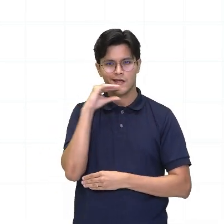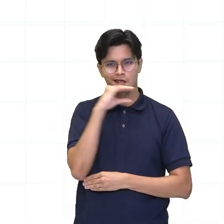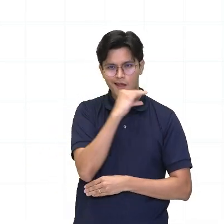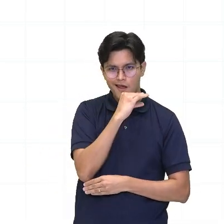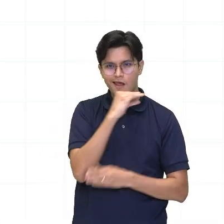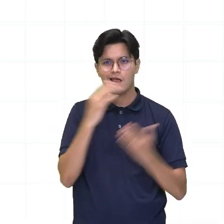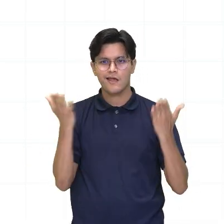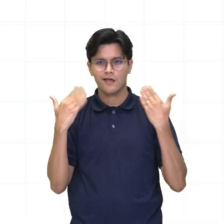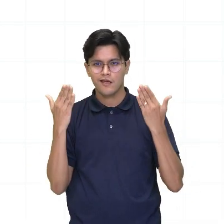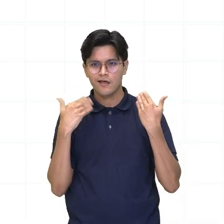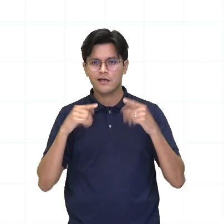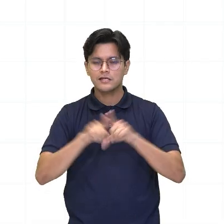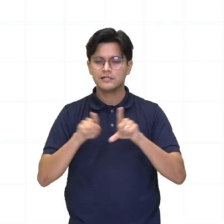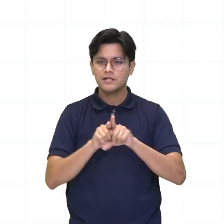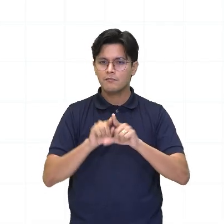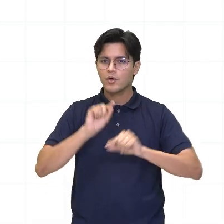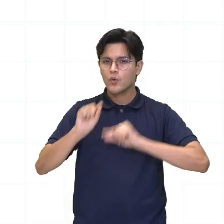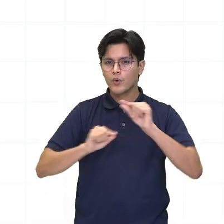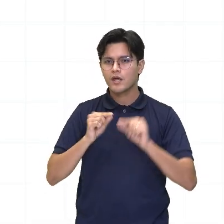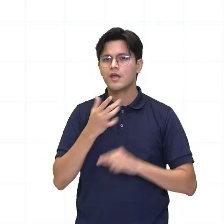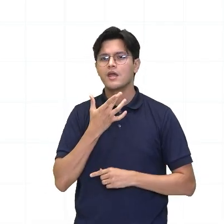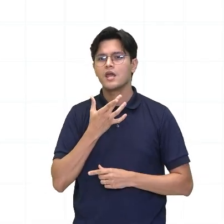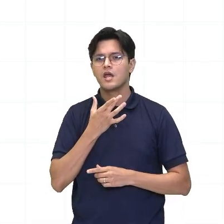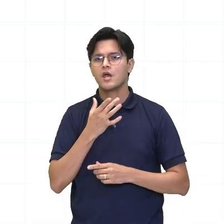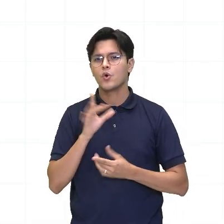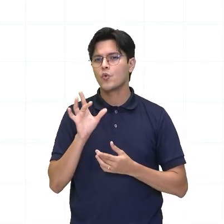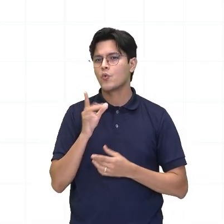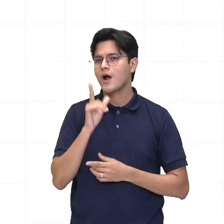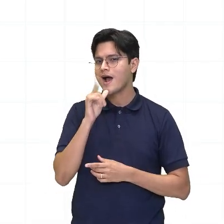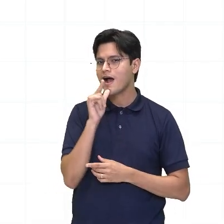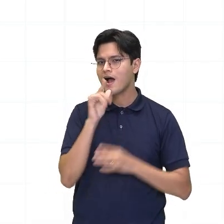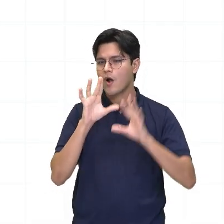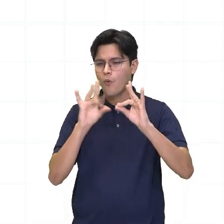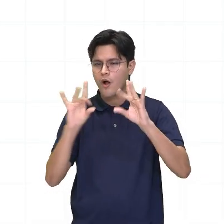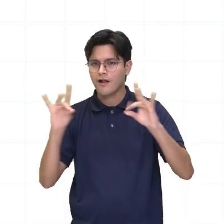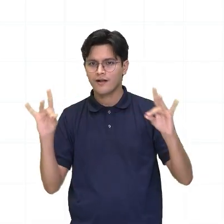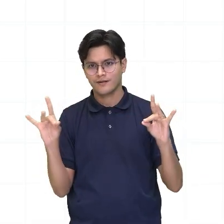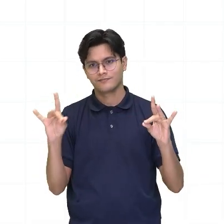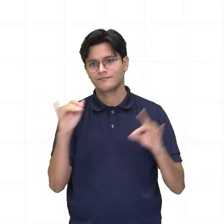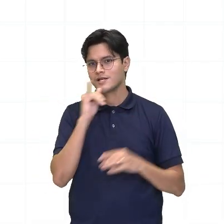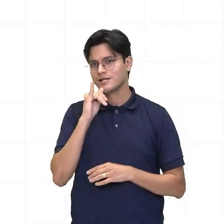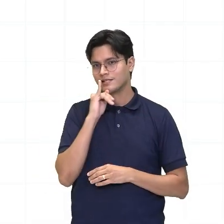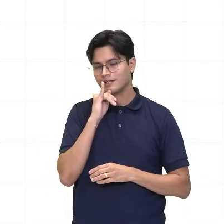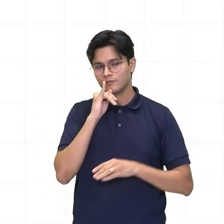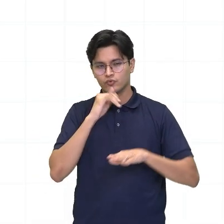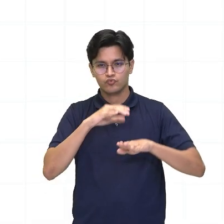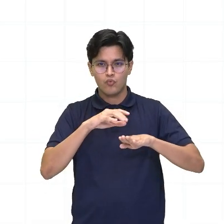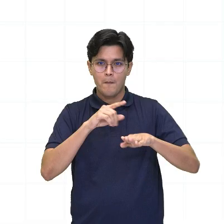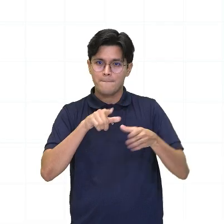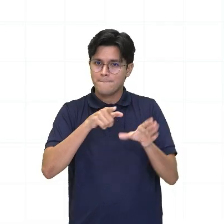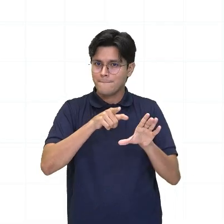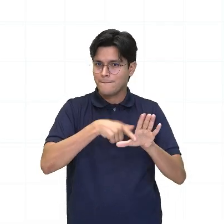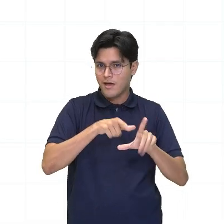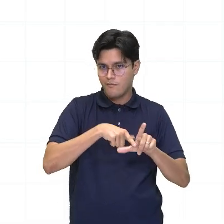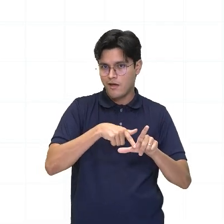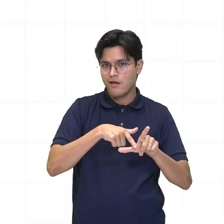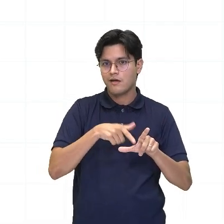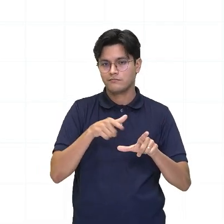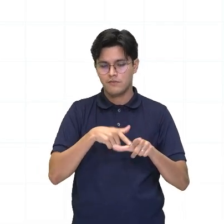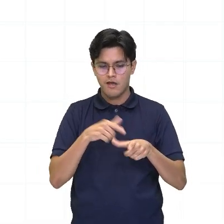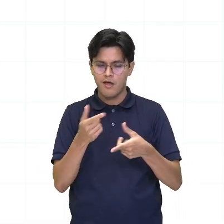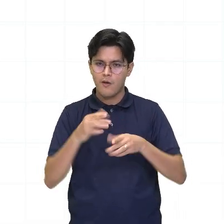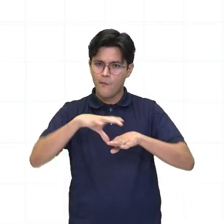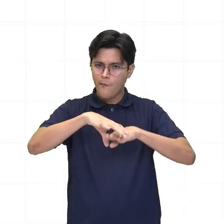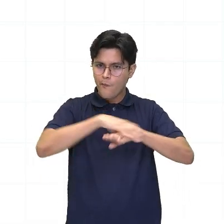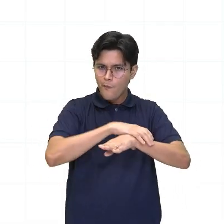como mostra aí no exemplo, são um ótimo local para que eles possam se reproduzir. Quando você passa ali grande parte do dia com os